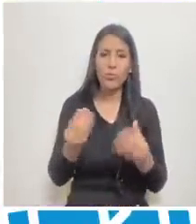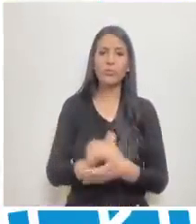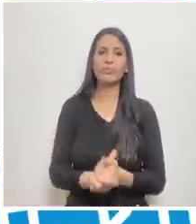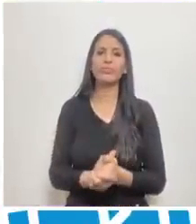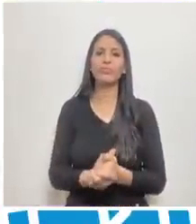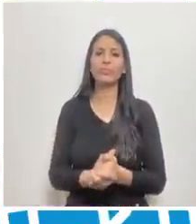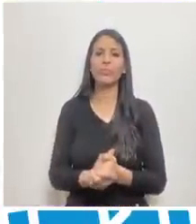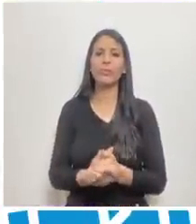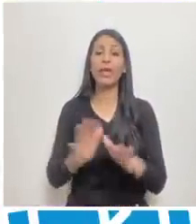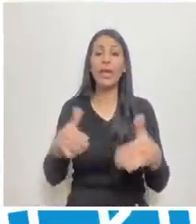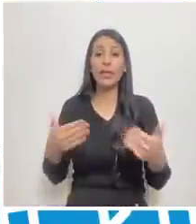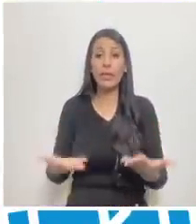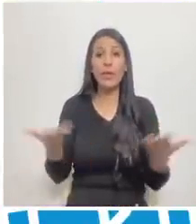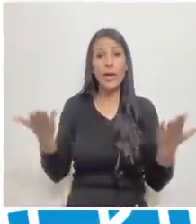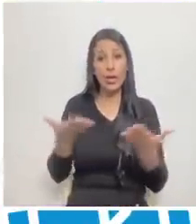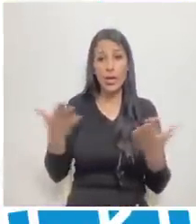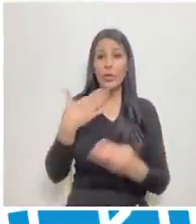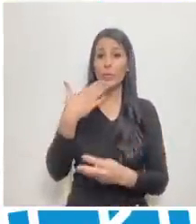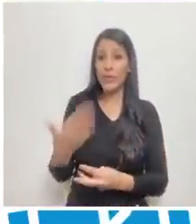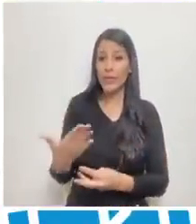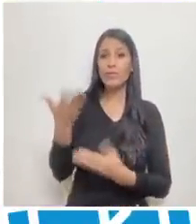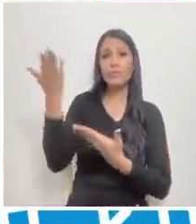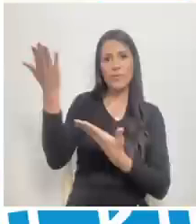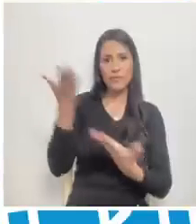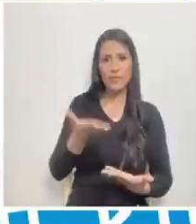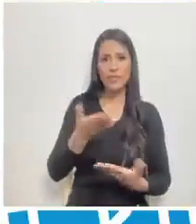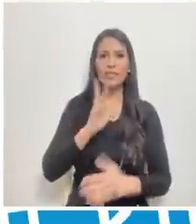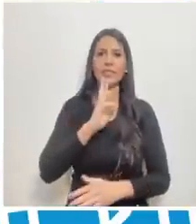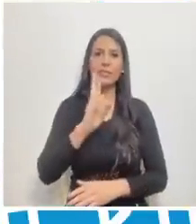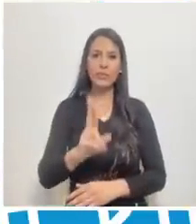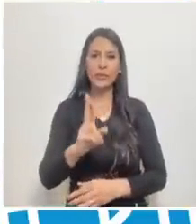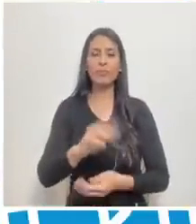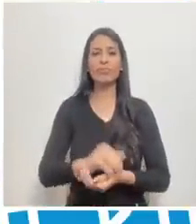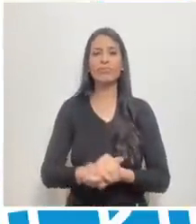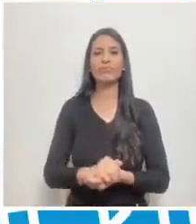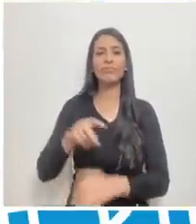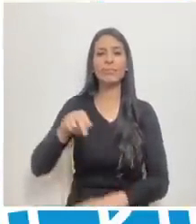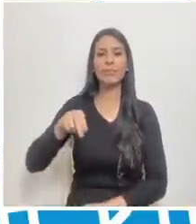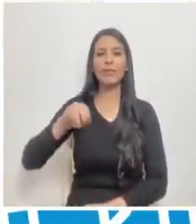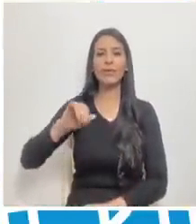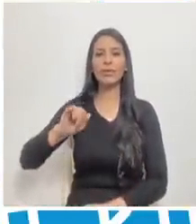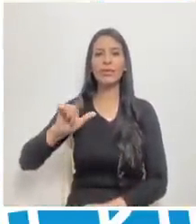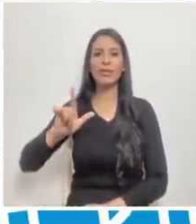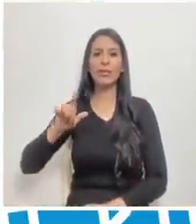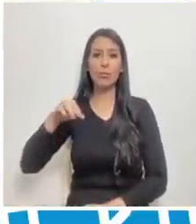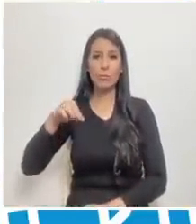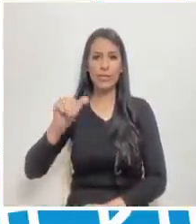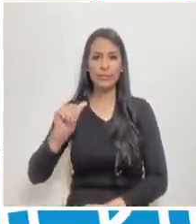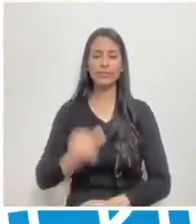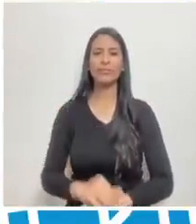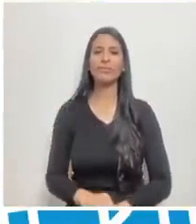Nilma, por favor. Estão me ouvindo agora? Estão me ouvindo?